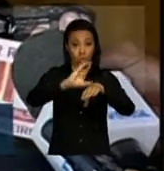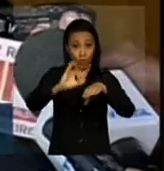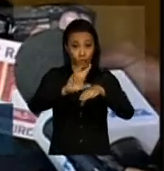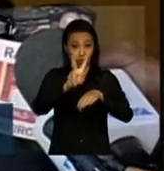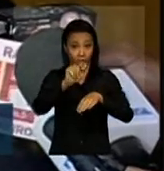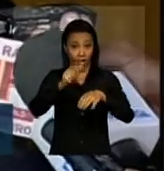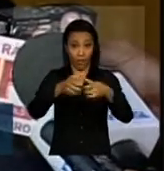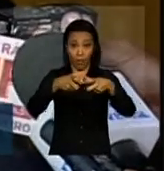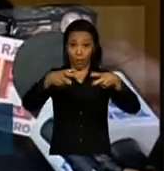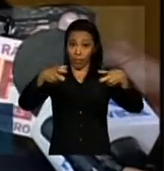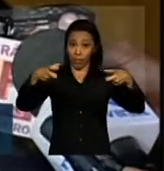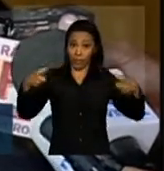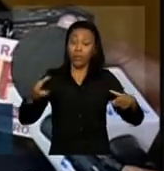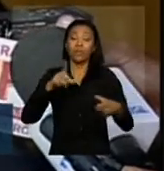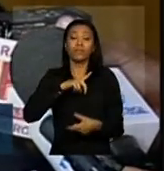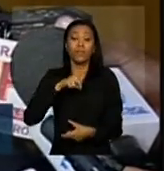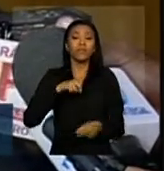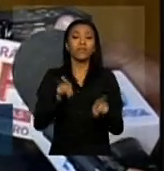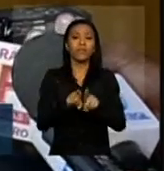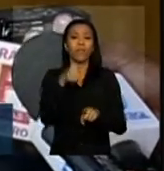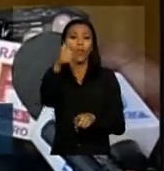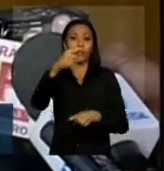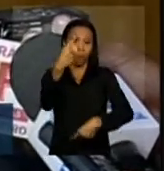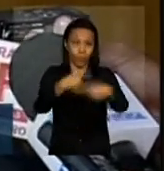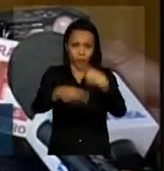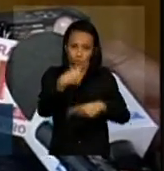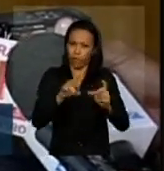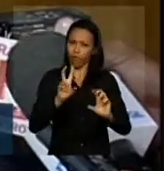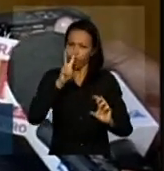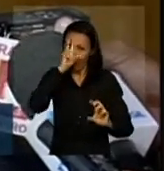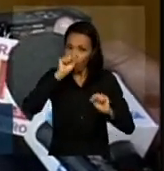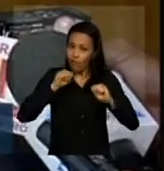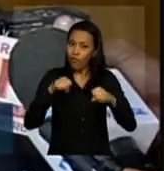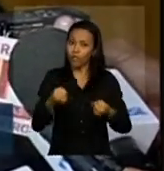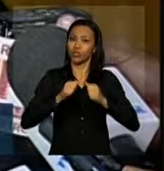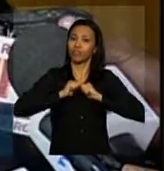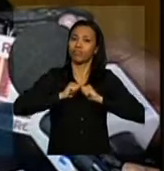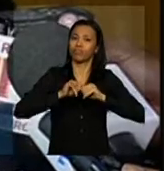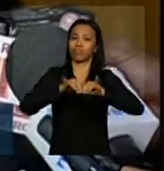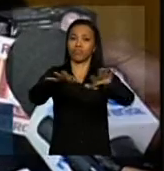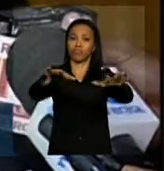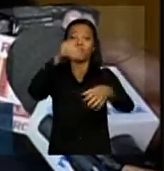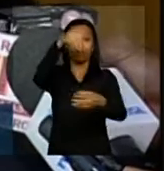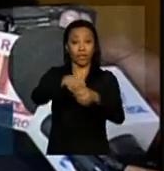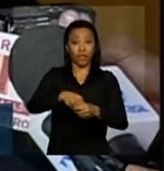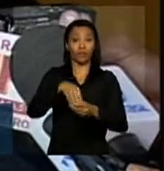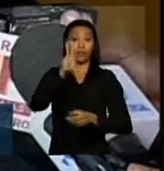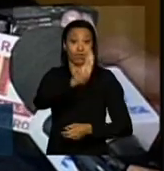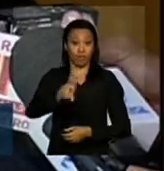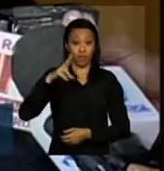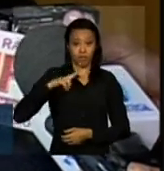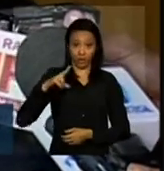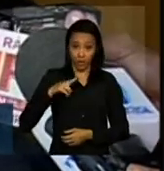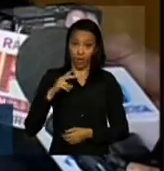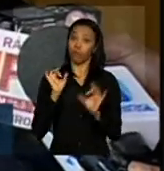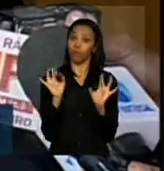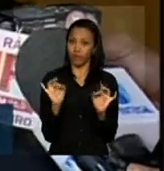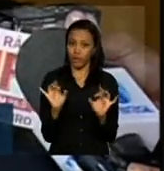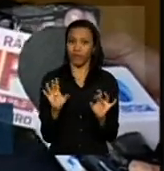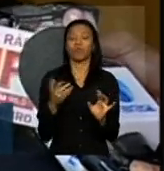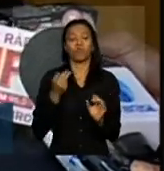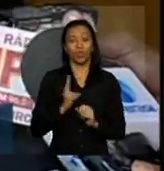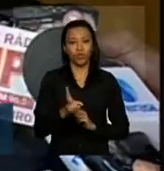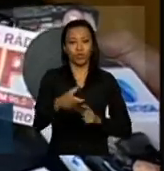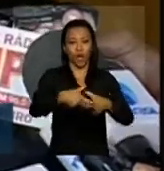vagas. E agora também nós temos uma política forte de expansão no setor privado com qualidade. Então, nós vamos continuar ampliando a